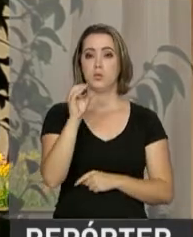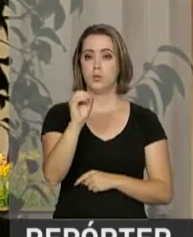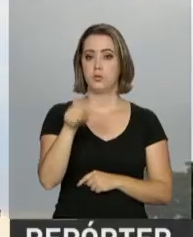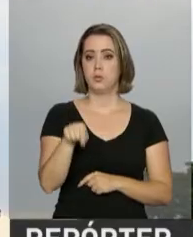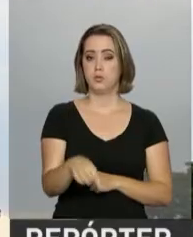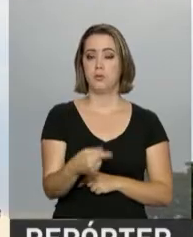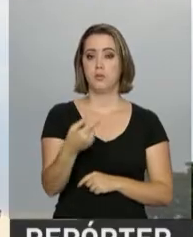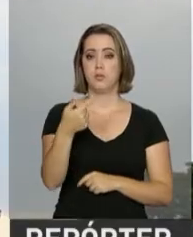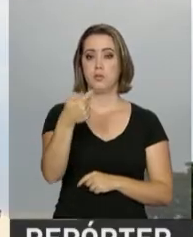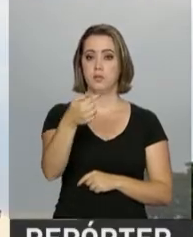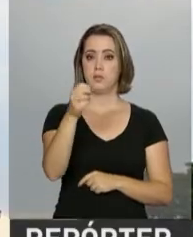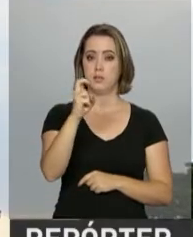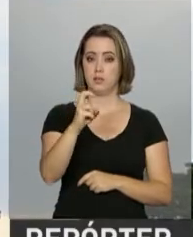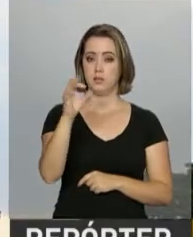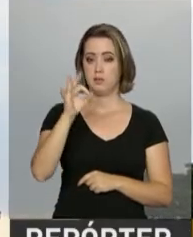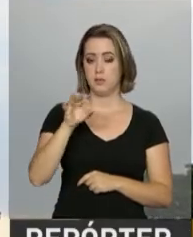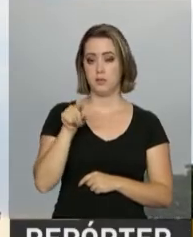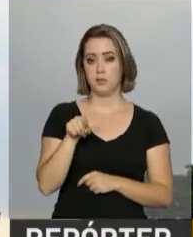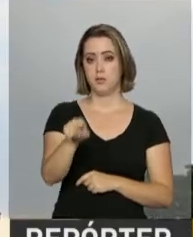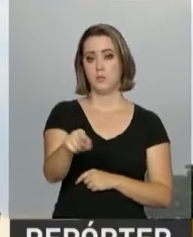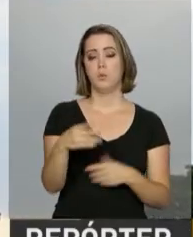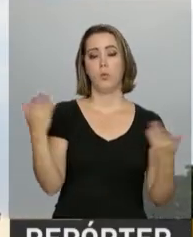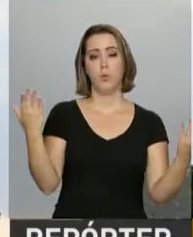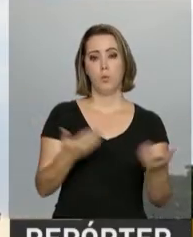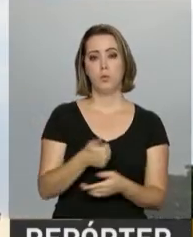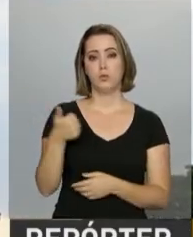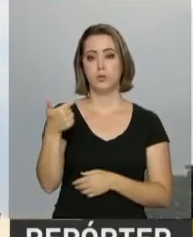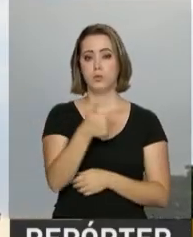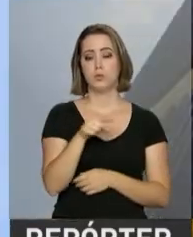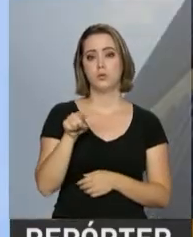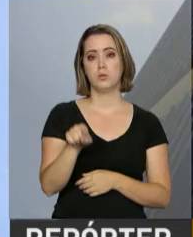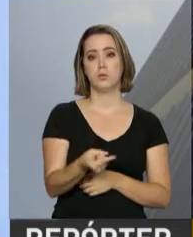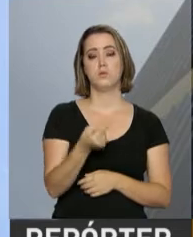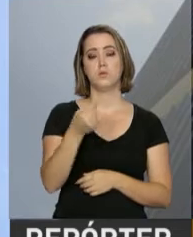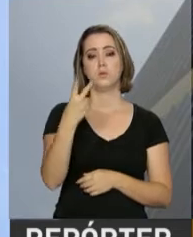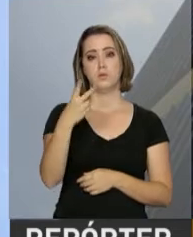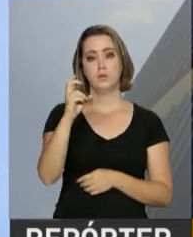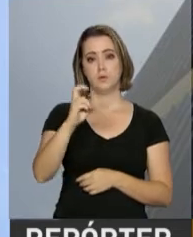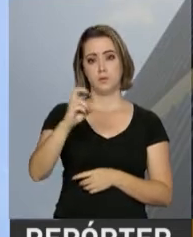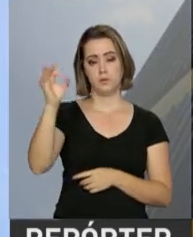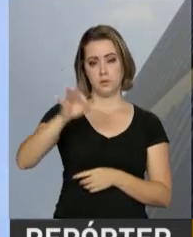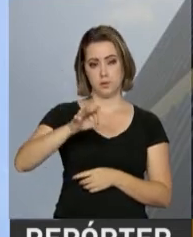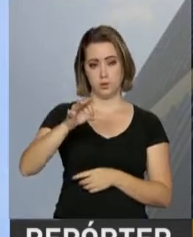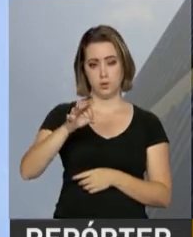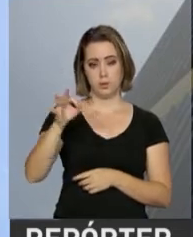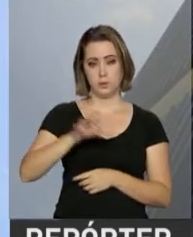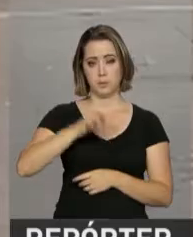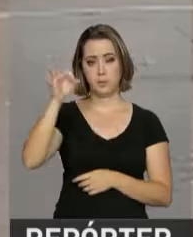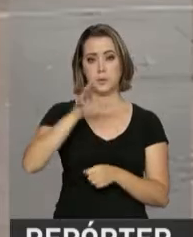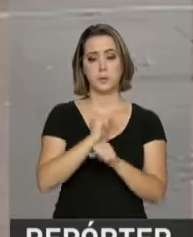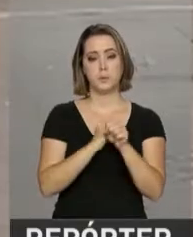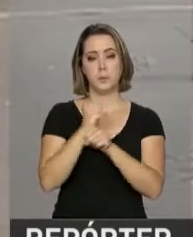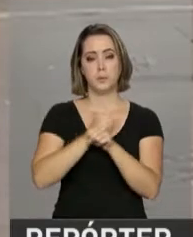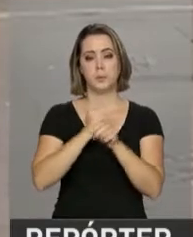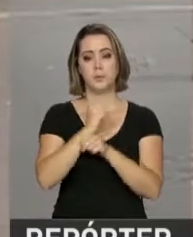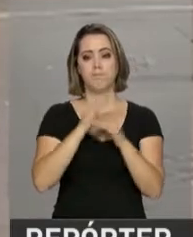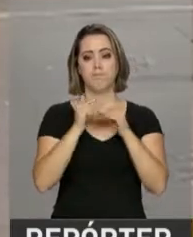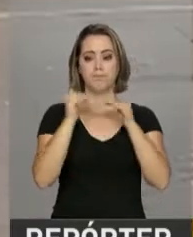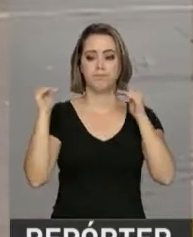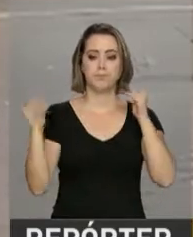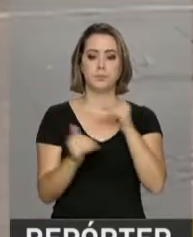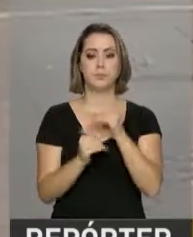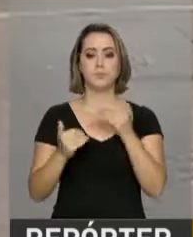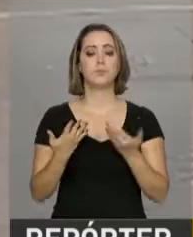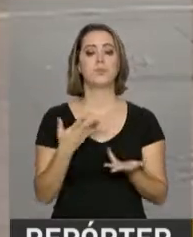a selic está agora em 12,25 por cento ao ano menor patamar desde 2015 o resultado prático de